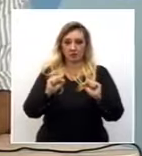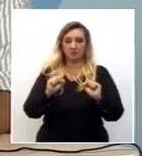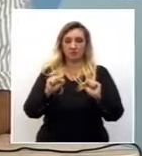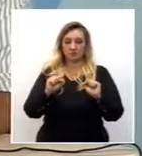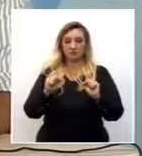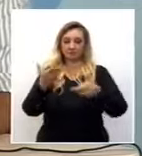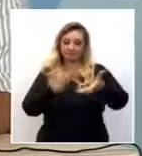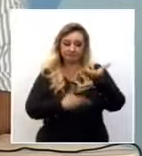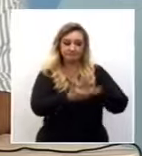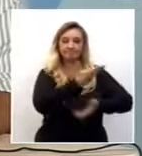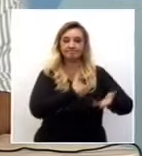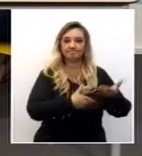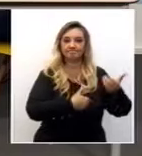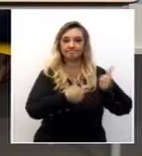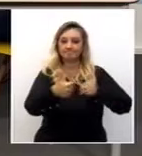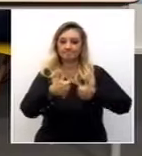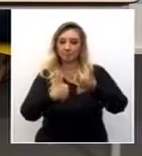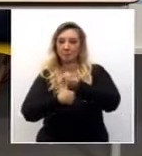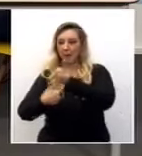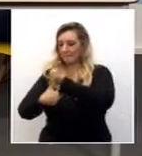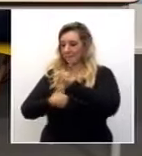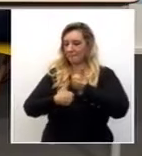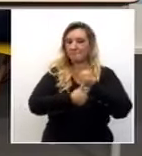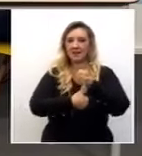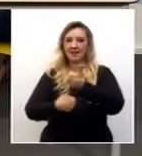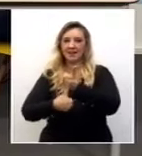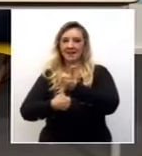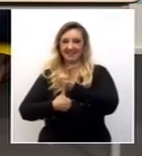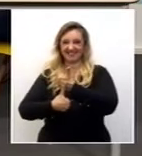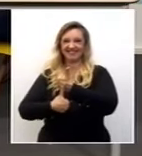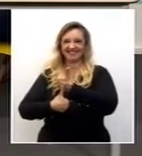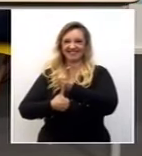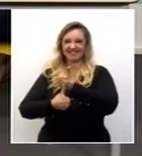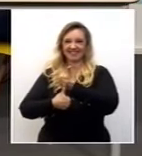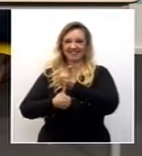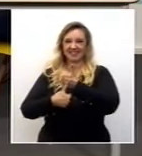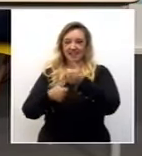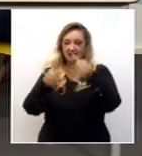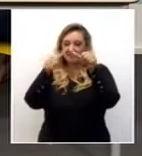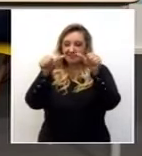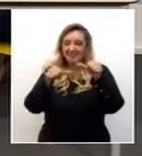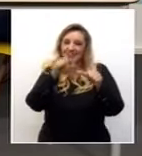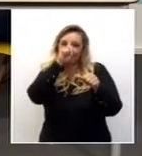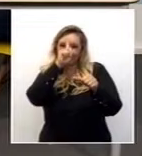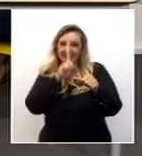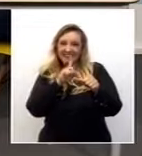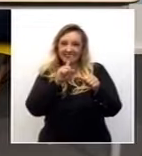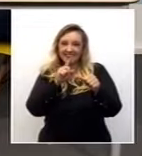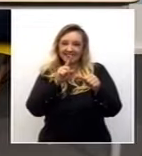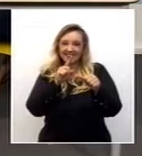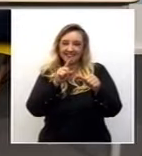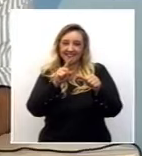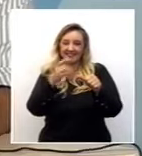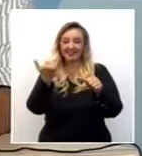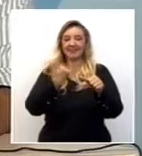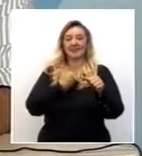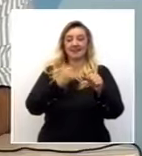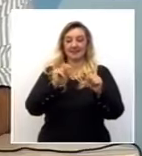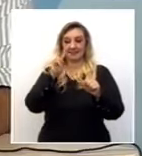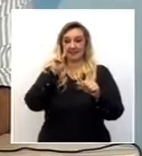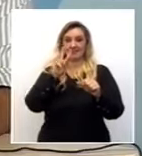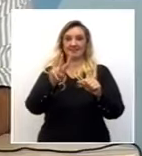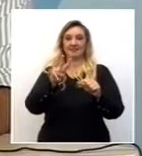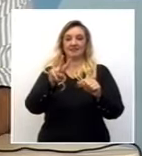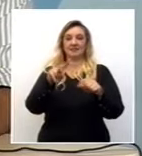entre eles, um curtindo, ele fica tipo um post-it, né? Isso. Ele visualiza